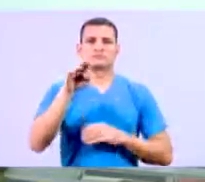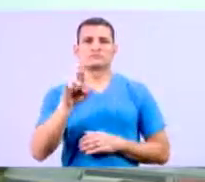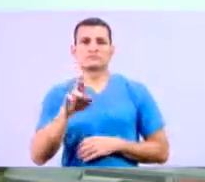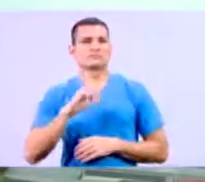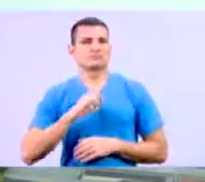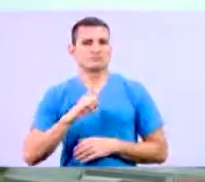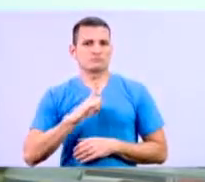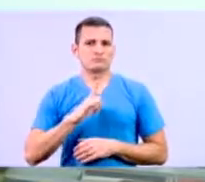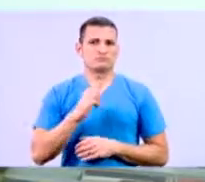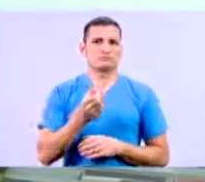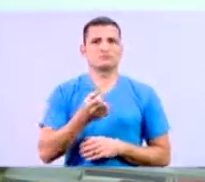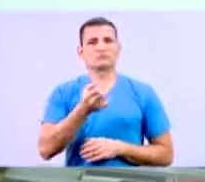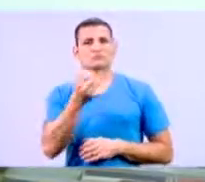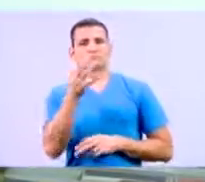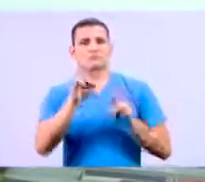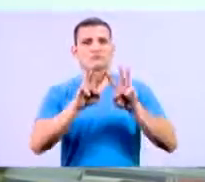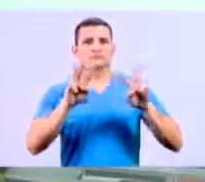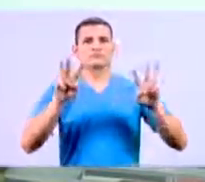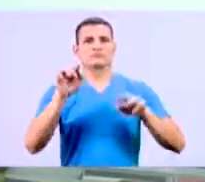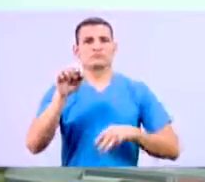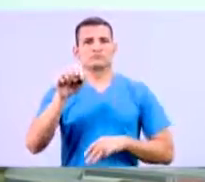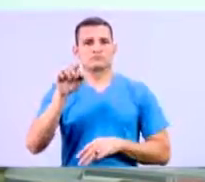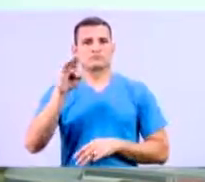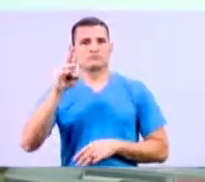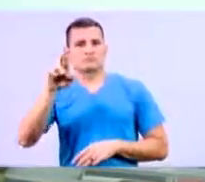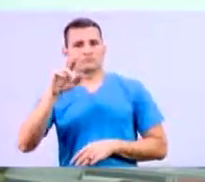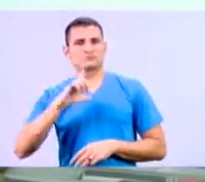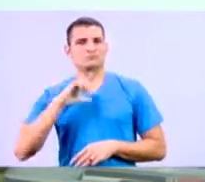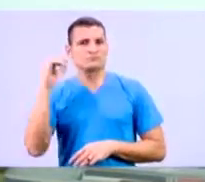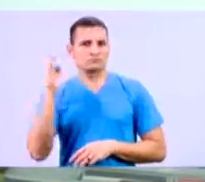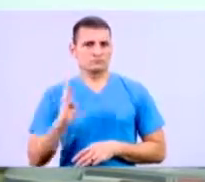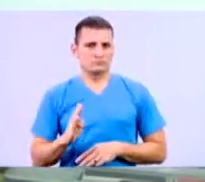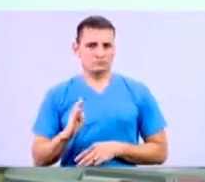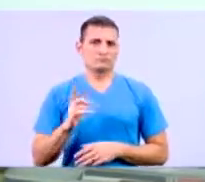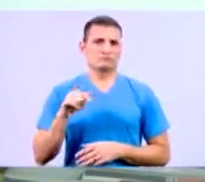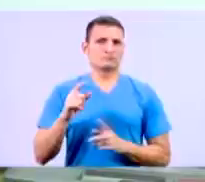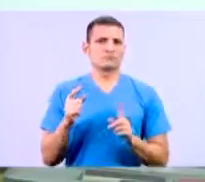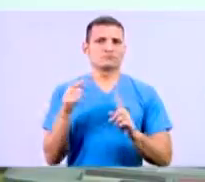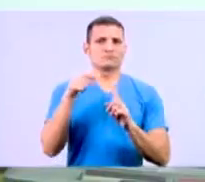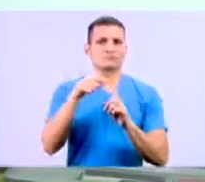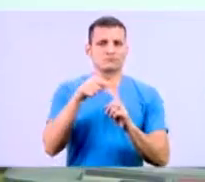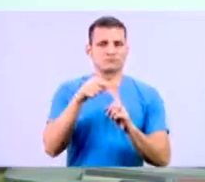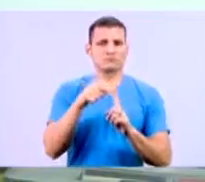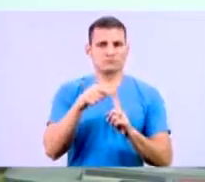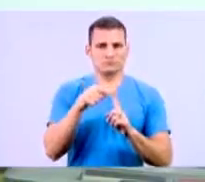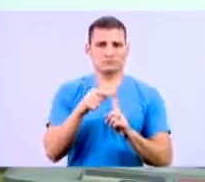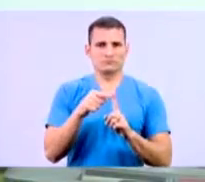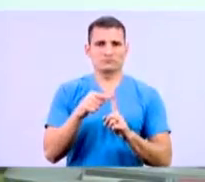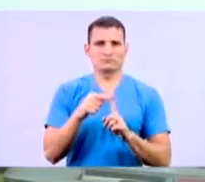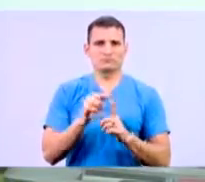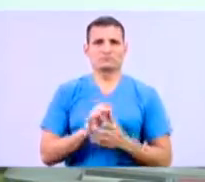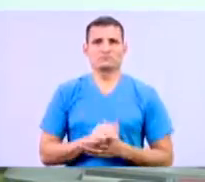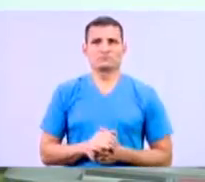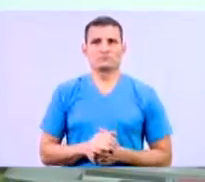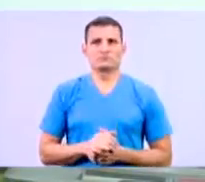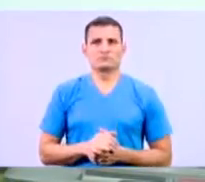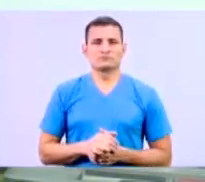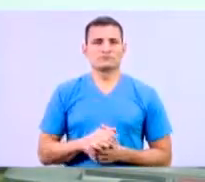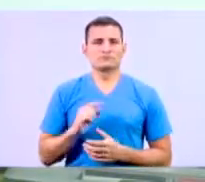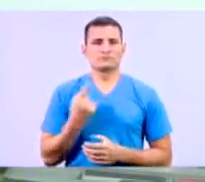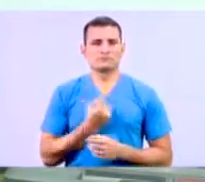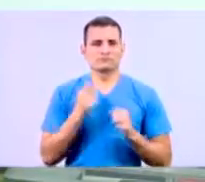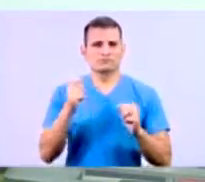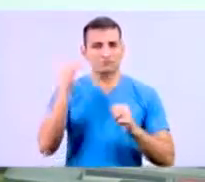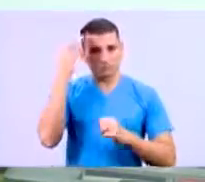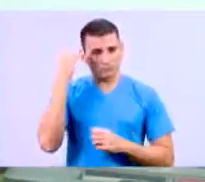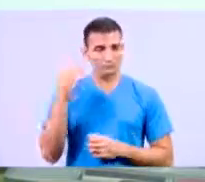existem, ou então quantos sites existem no Brasil, enfim, são indicadores para que a gente possa saber quanto da internet